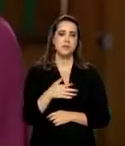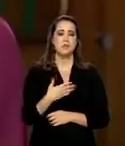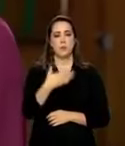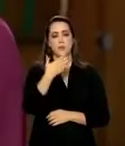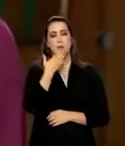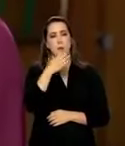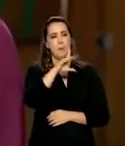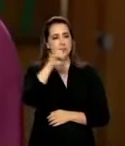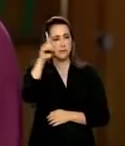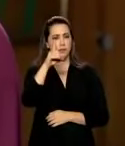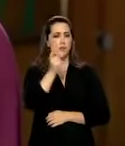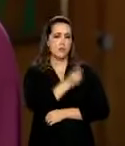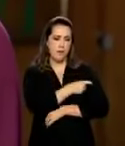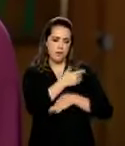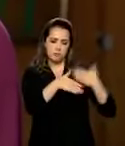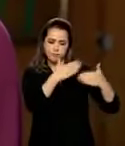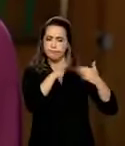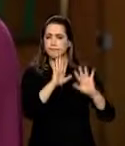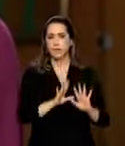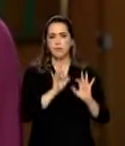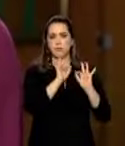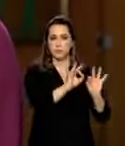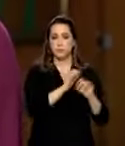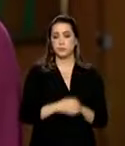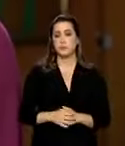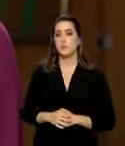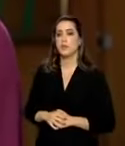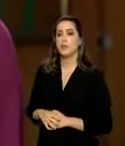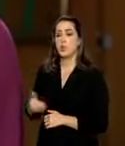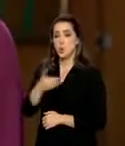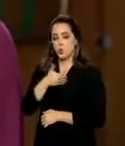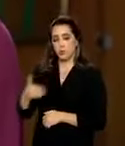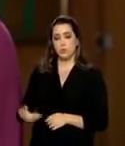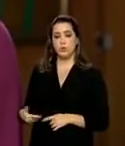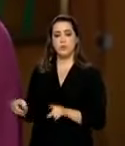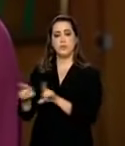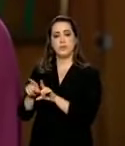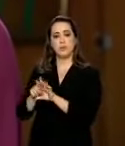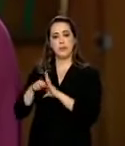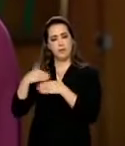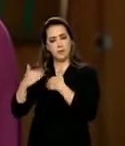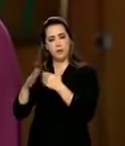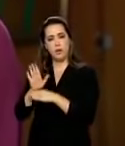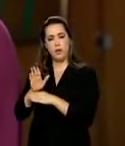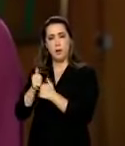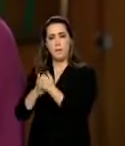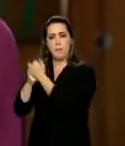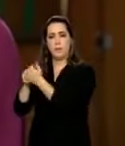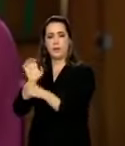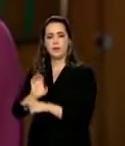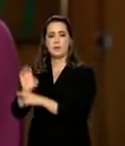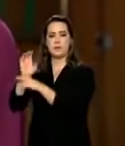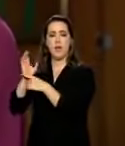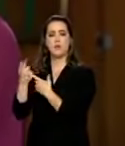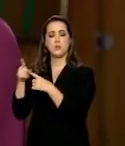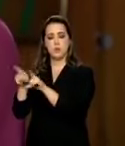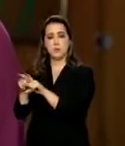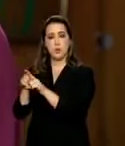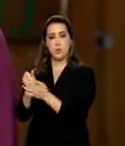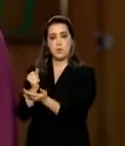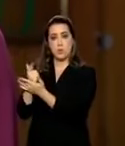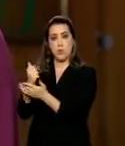tem auxiliado estados e municípios com envio de recursos, abertura de leitos de UTI, compra de insumos. Eu queria que o senhor comentasse sobre também